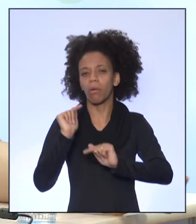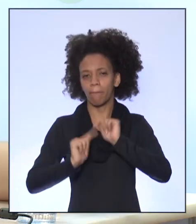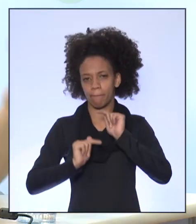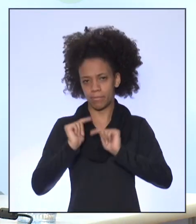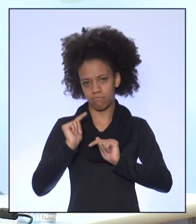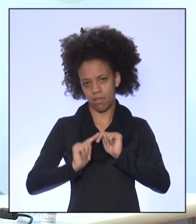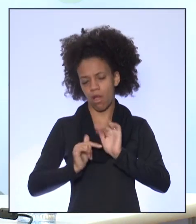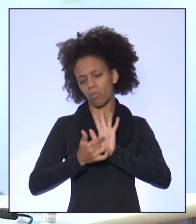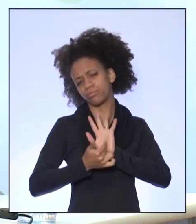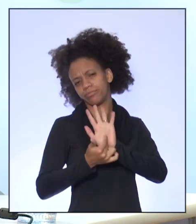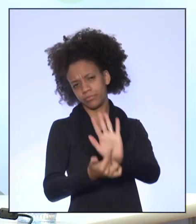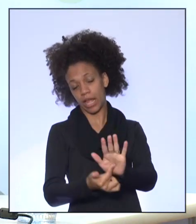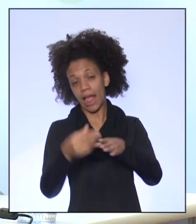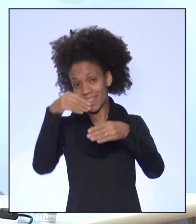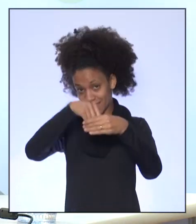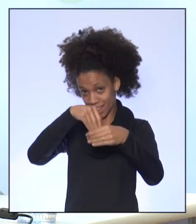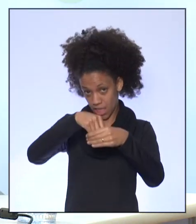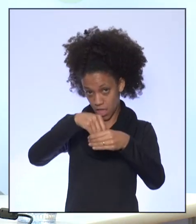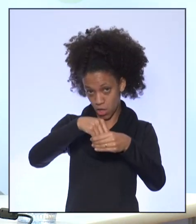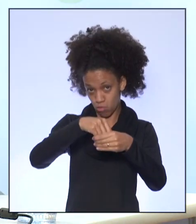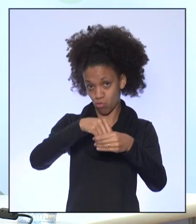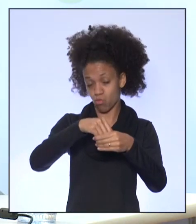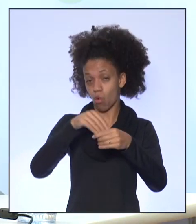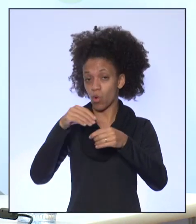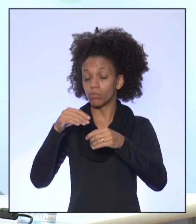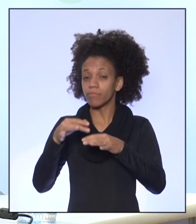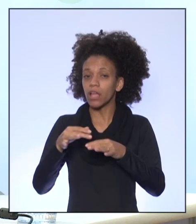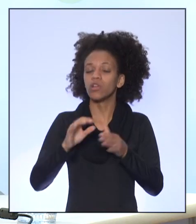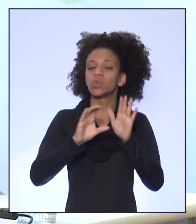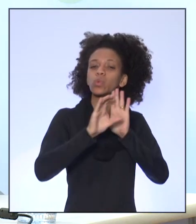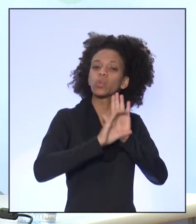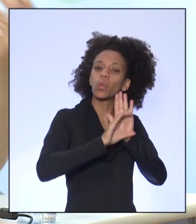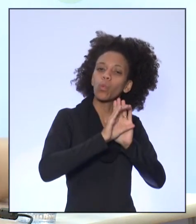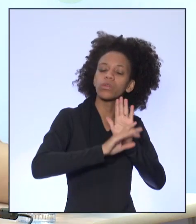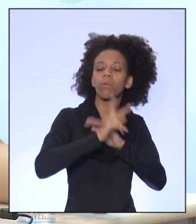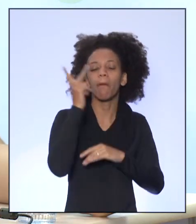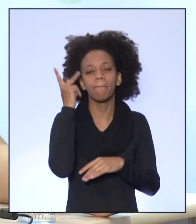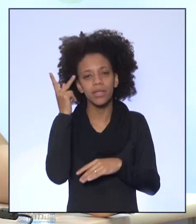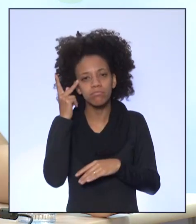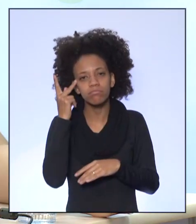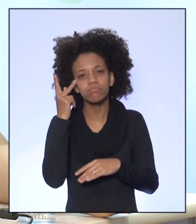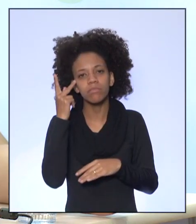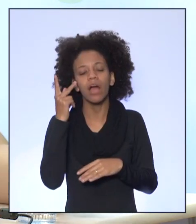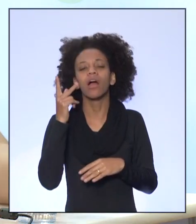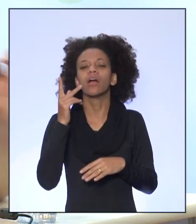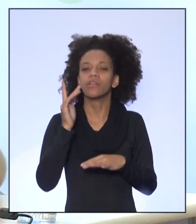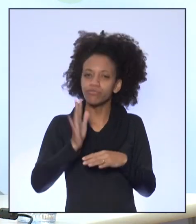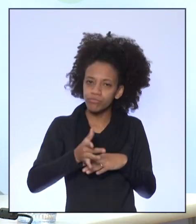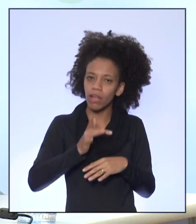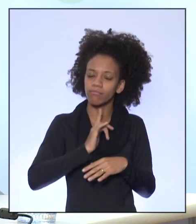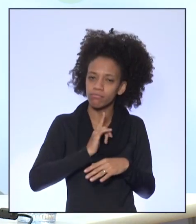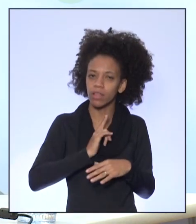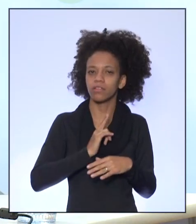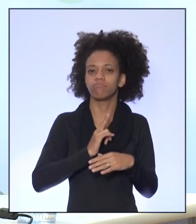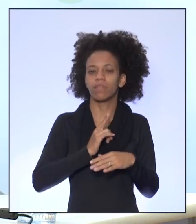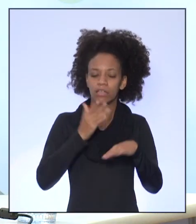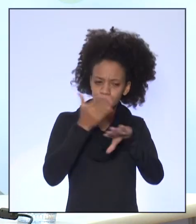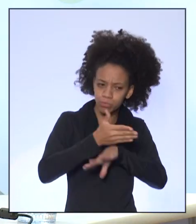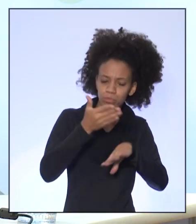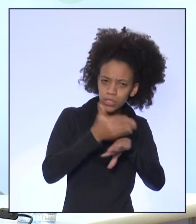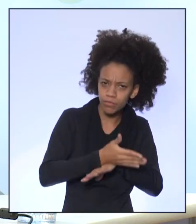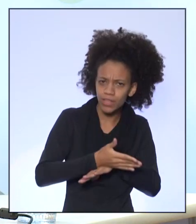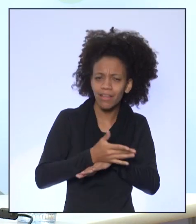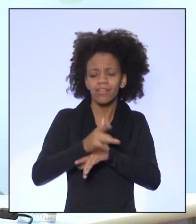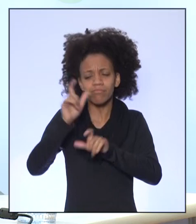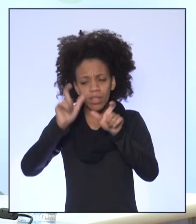está apresentando, está dentro do material de apoio ao currículo paulista que está disponível para os estudantes. Então, muitos estudantes já viram